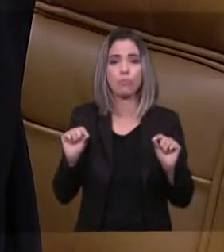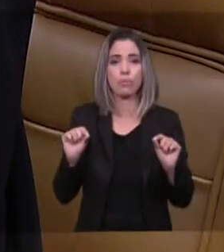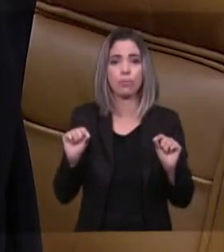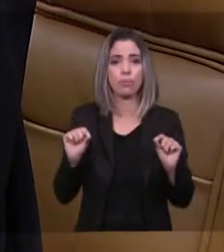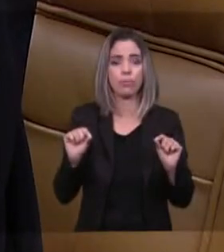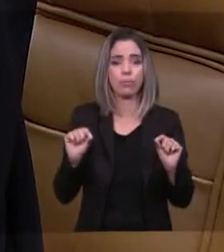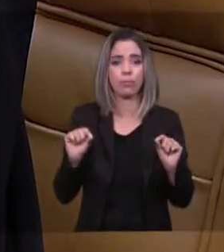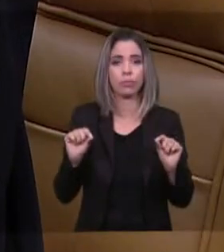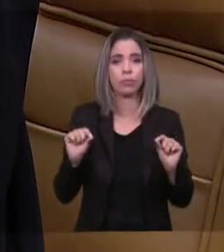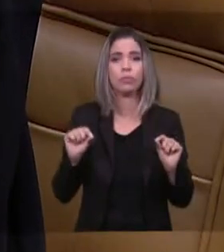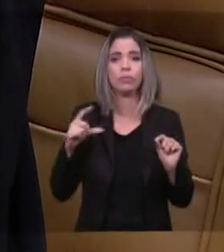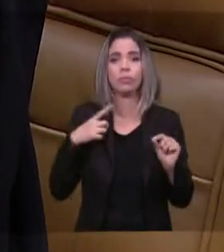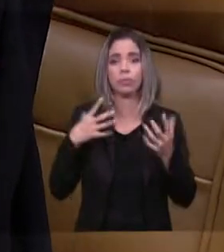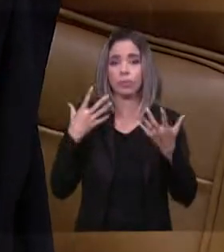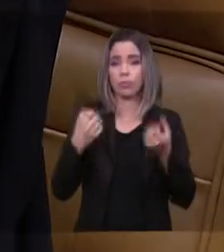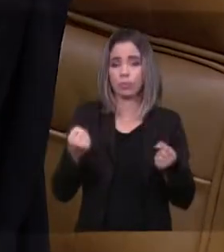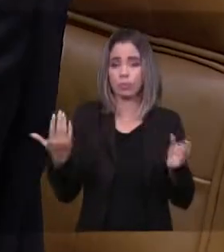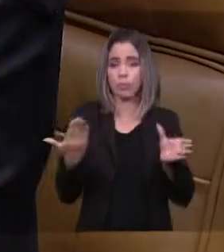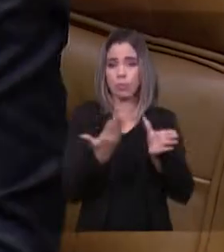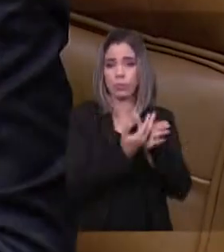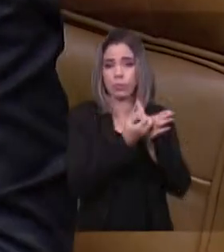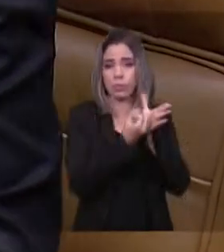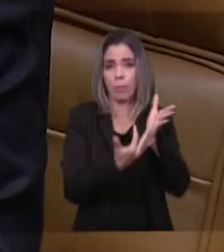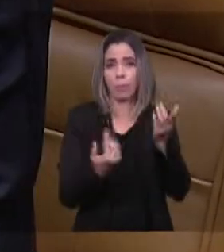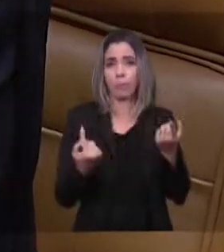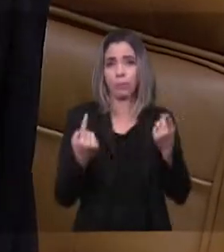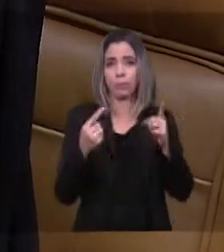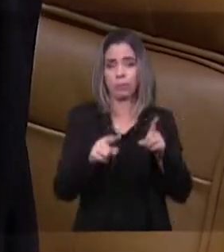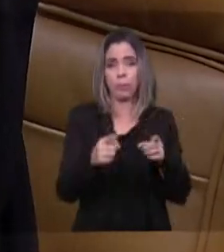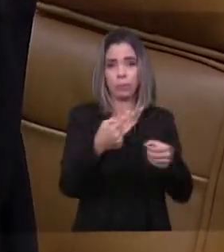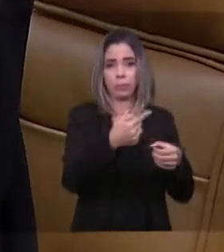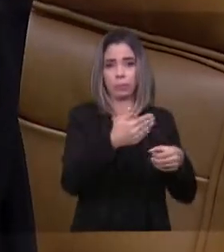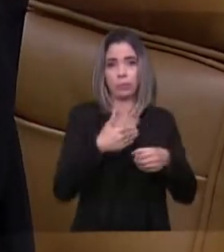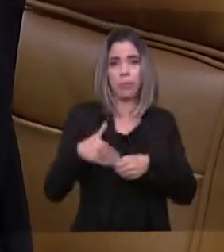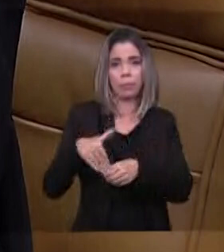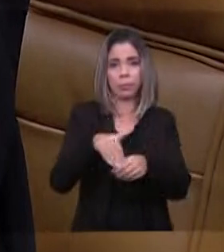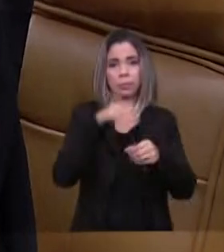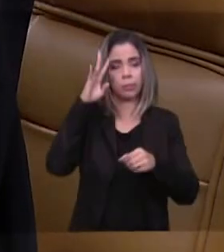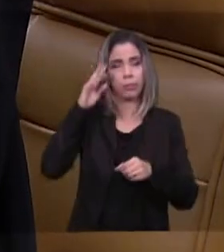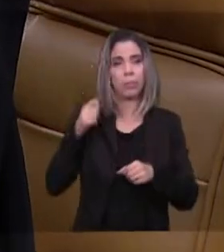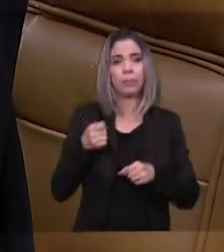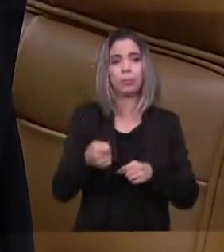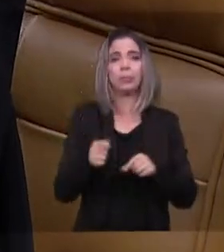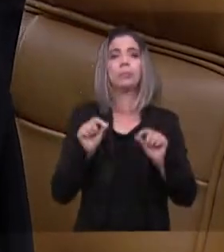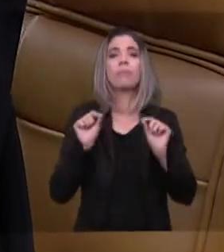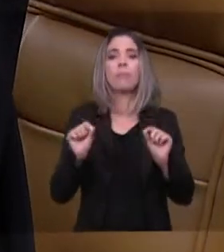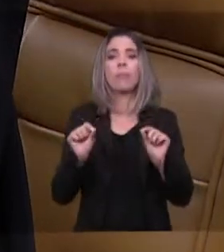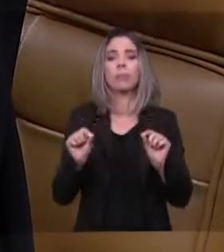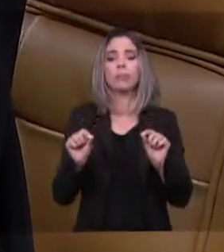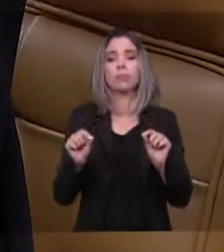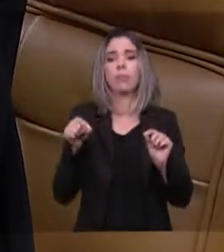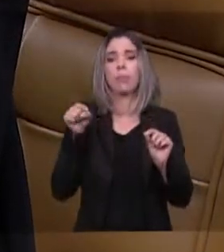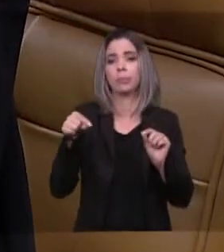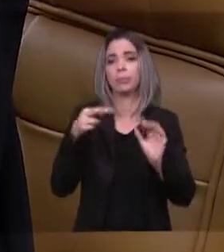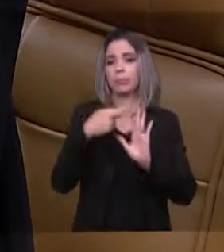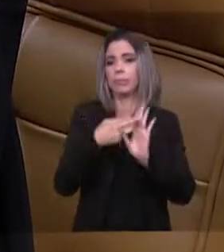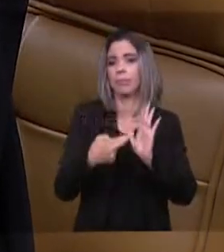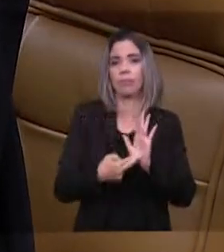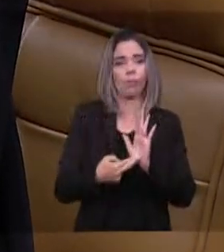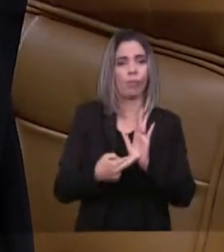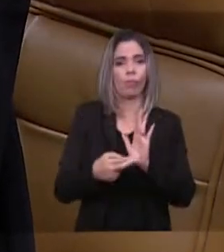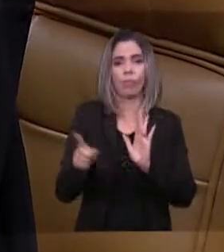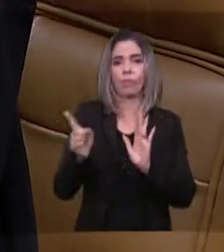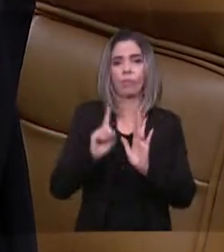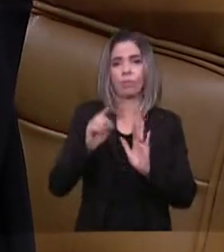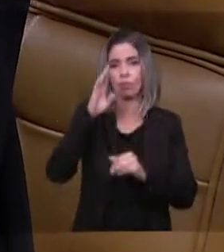que assentou embargos declaratórios manejados contra o referido acordo, que tais condicionantes não se aplicavam